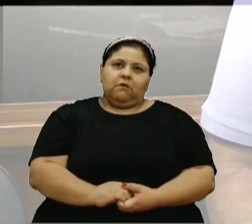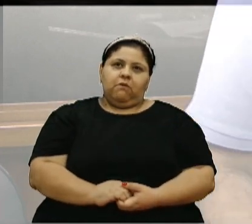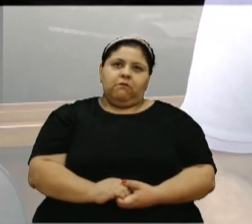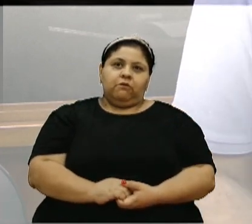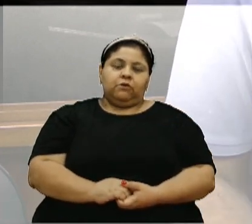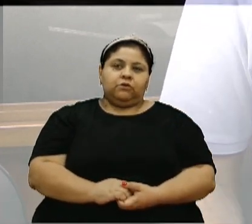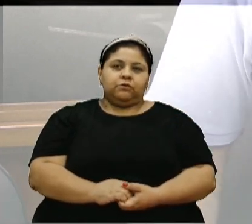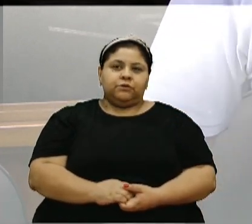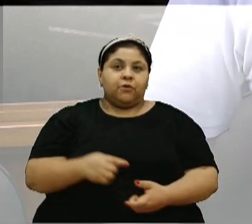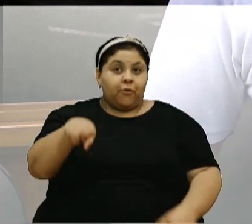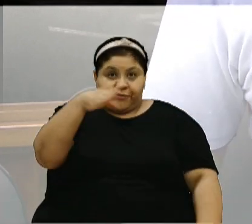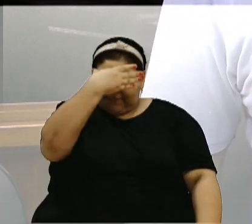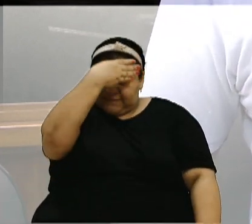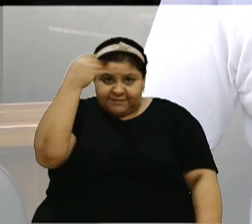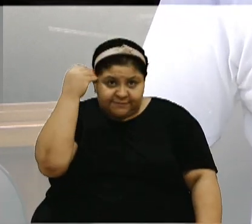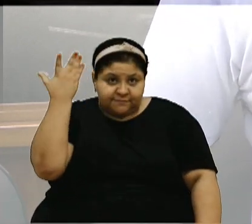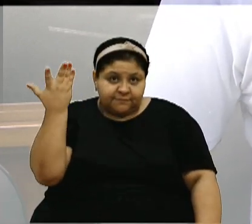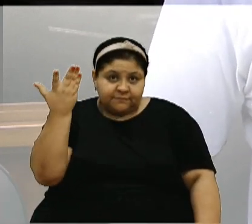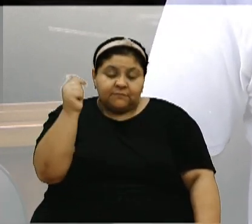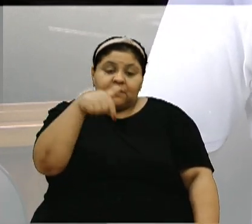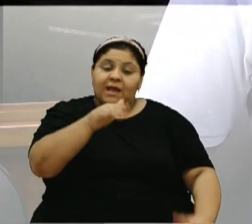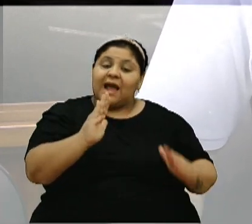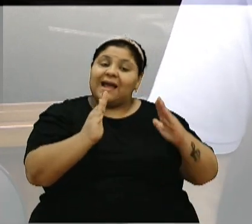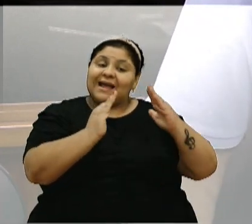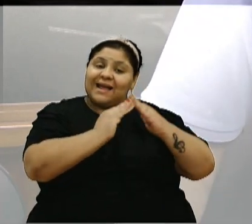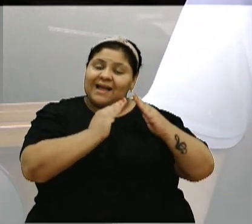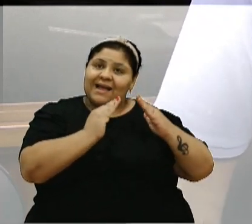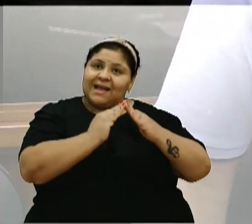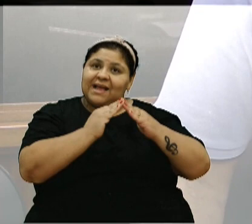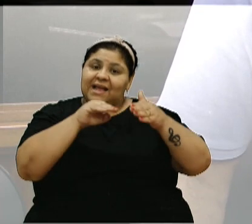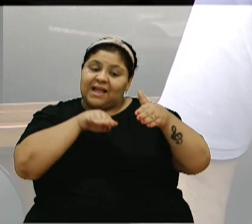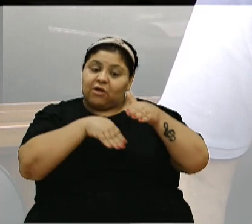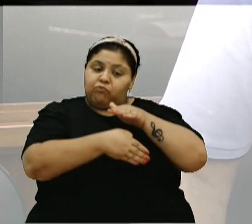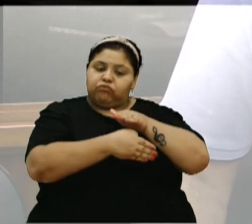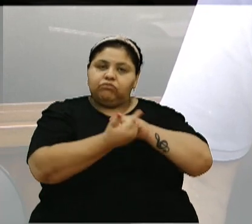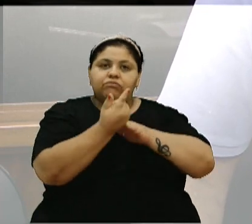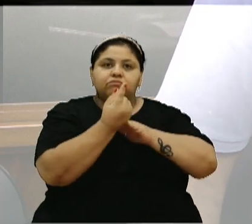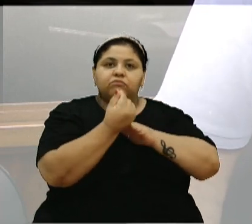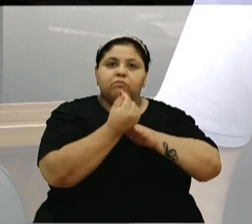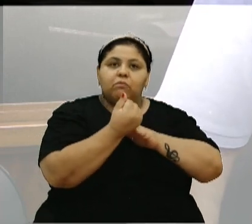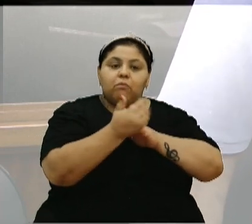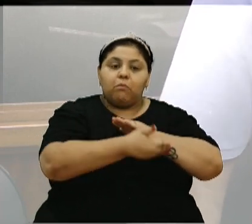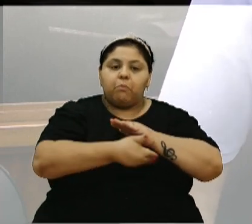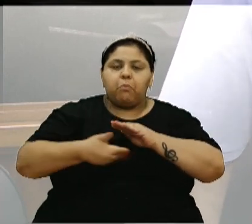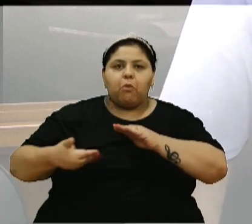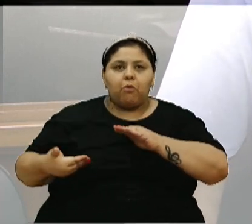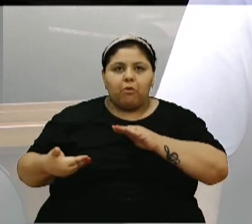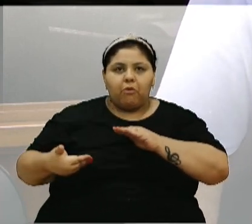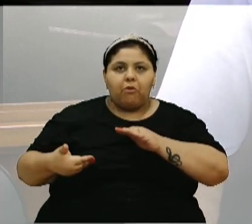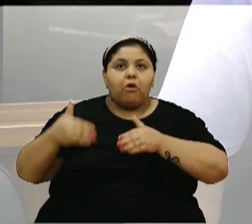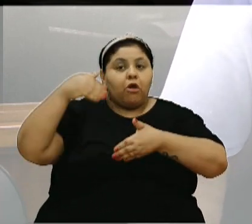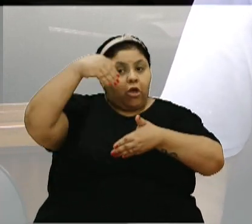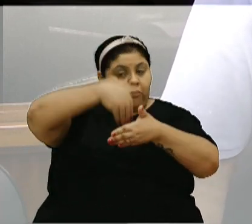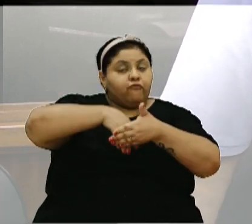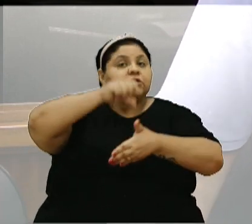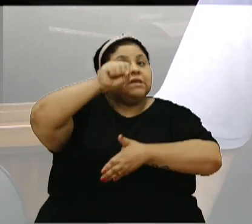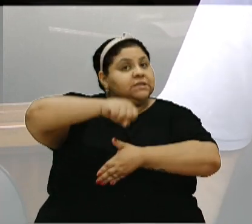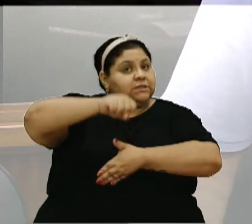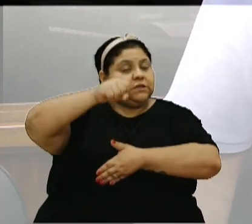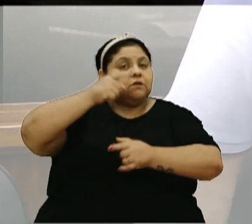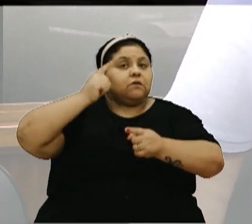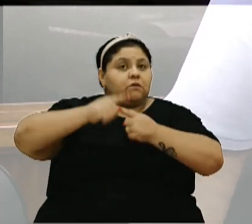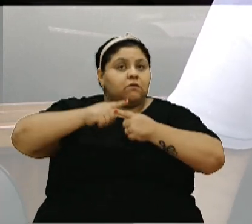nós esquecemos? A casa colocou recurso público. Eu votei favorável,